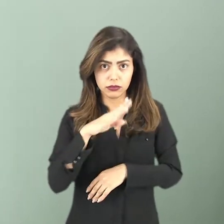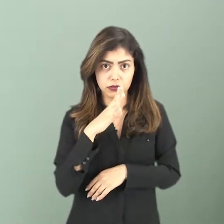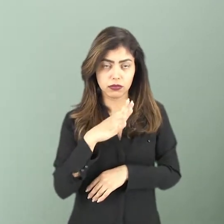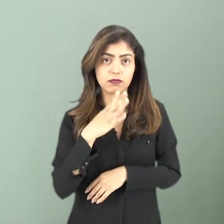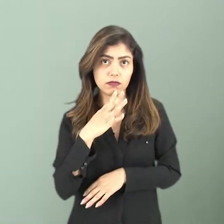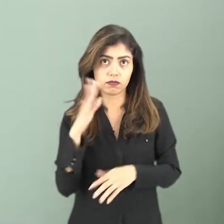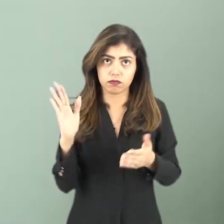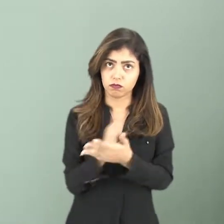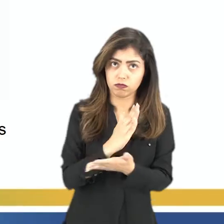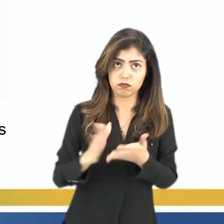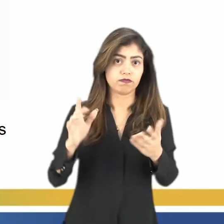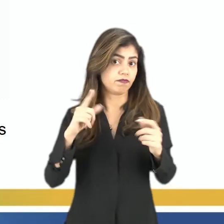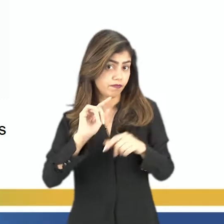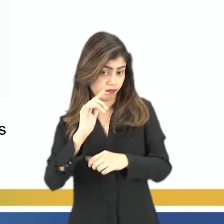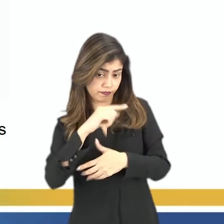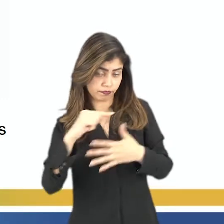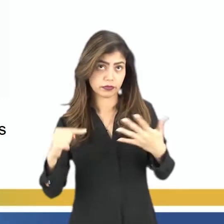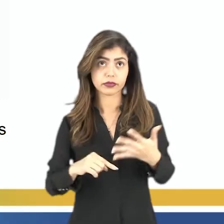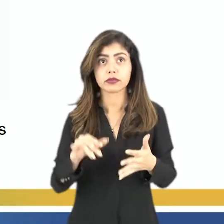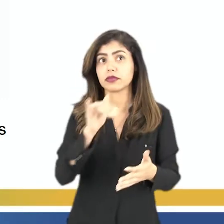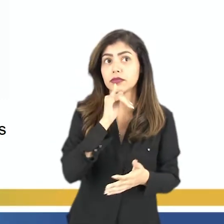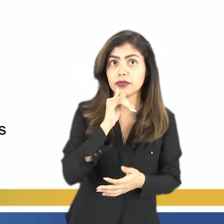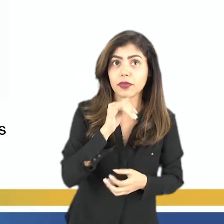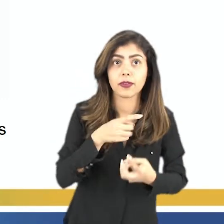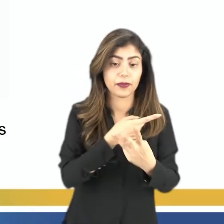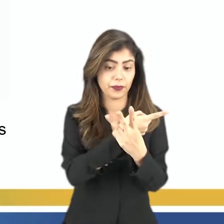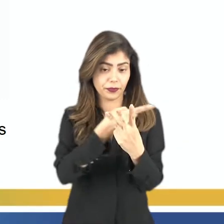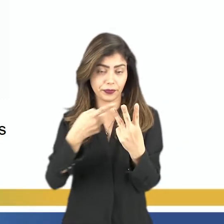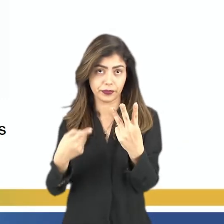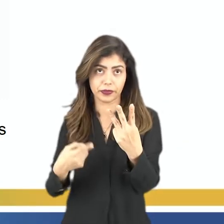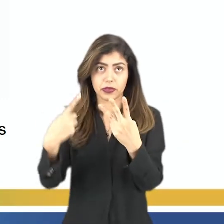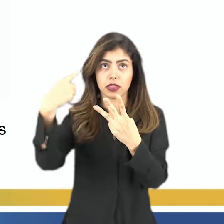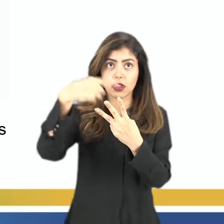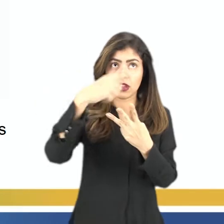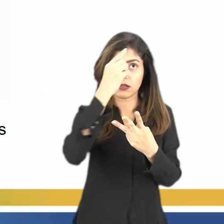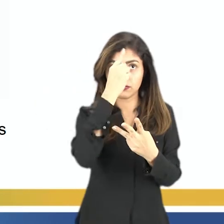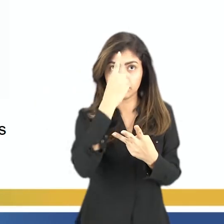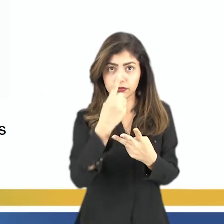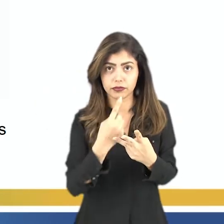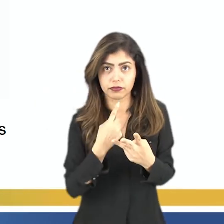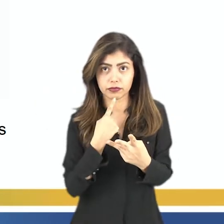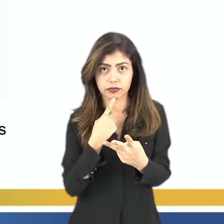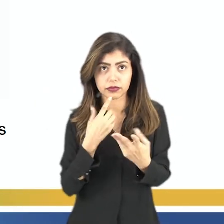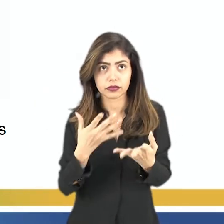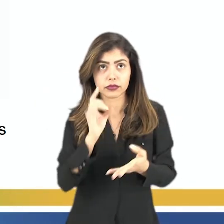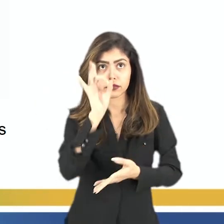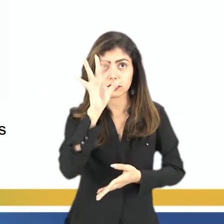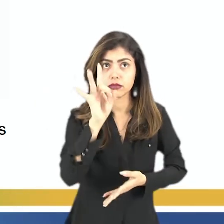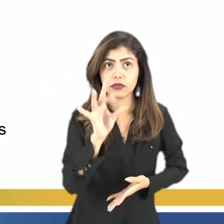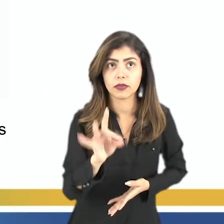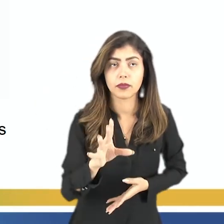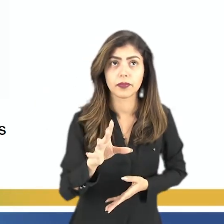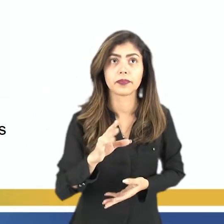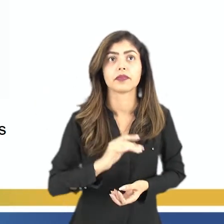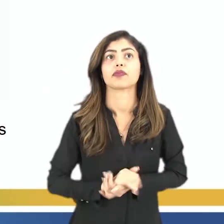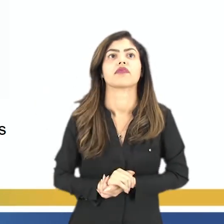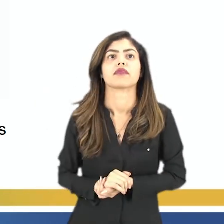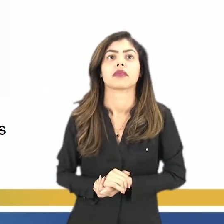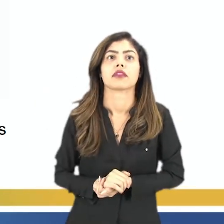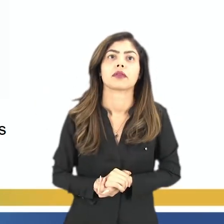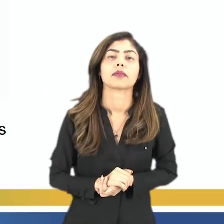desses elementos? Olha aí os três primeiros. Eu trouxe uma foto deles, cada um deles, seus nomes,